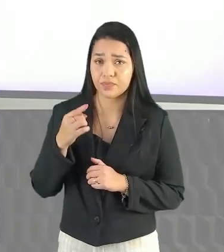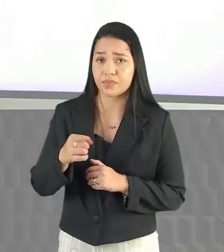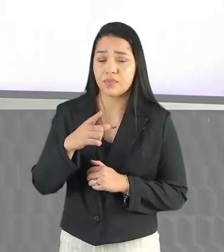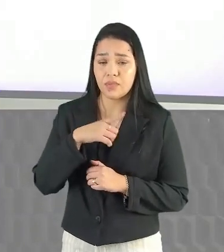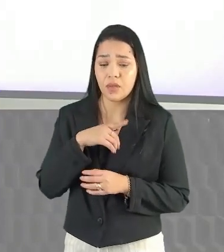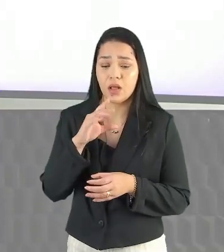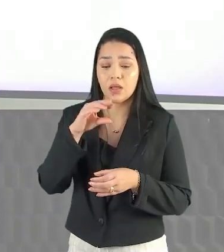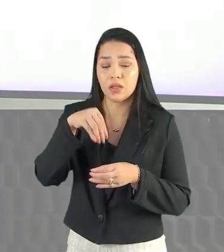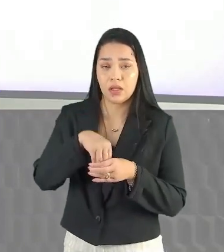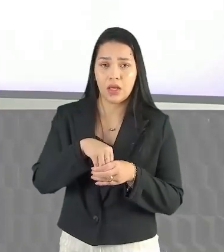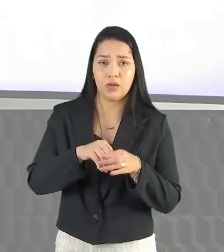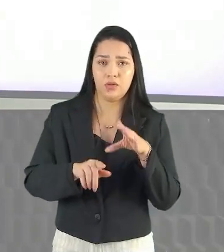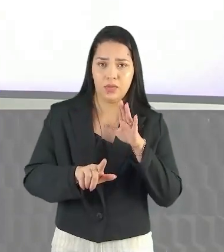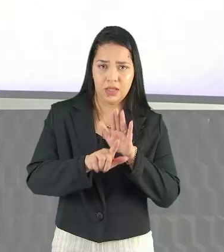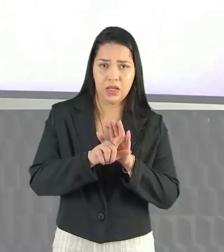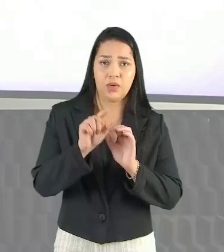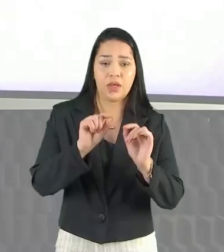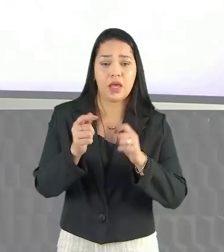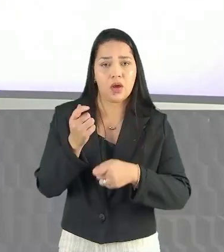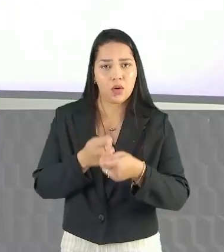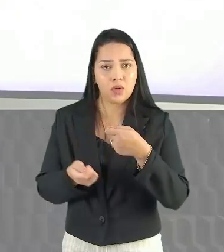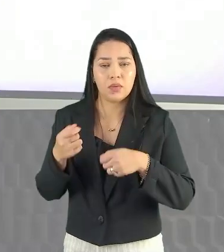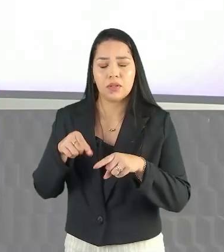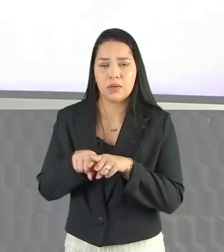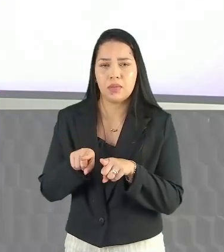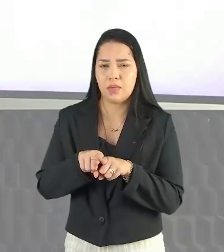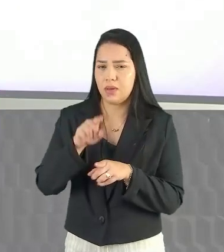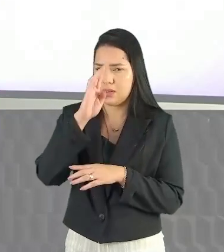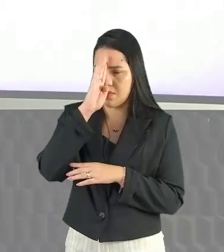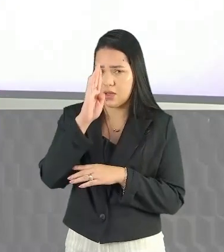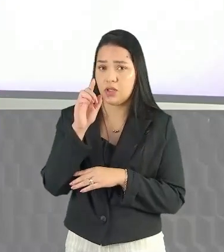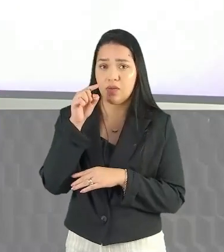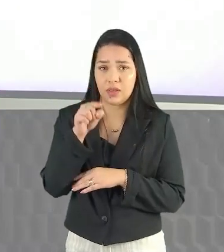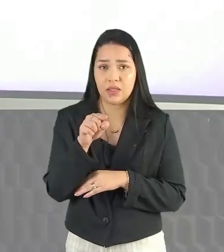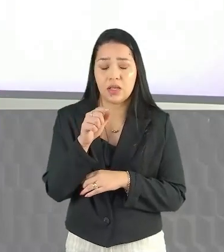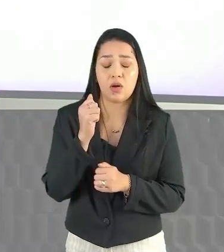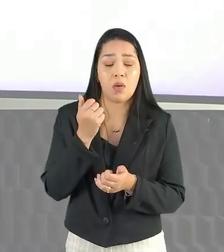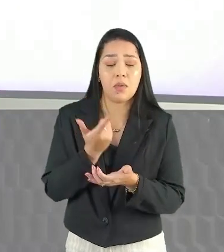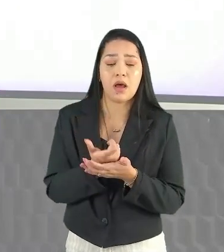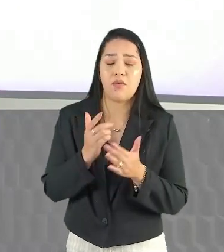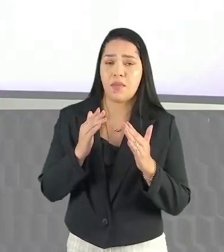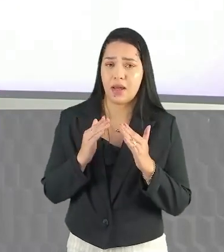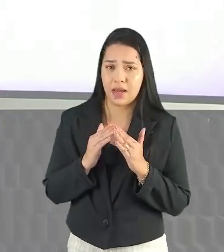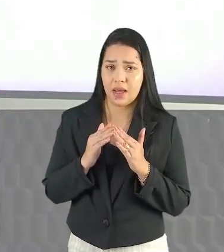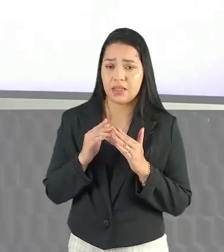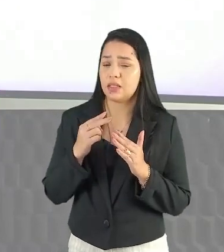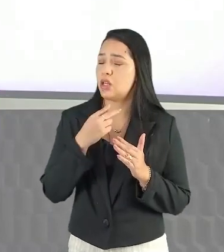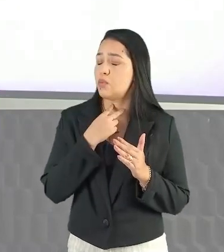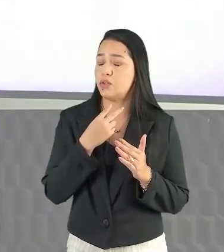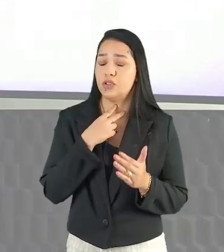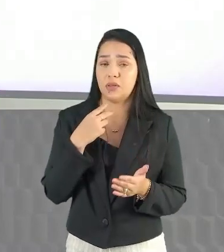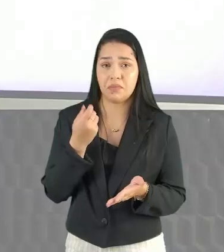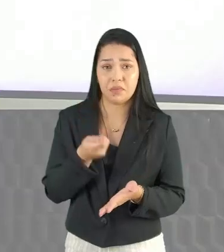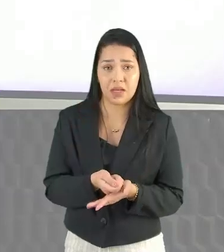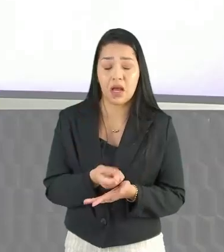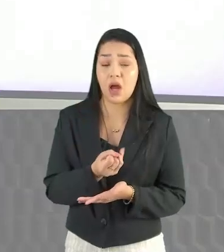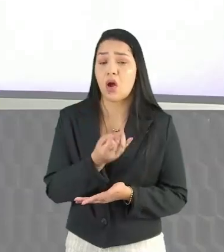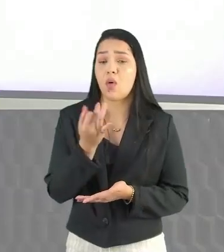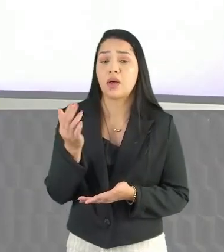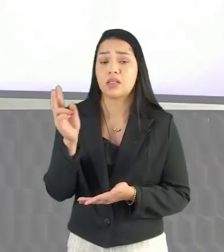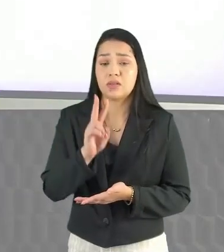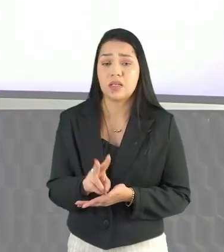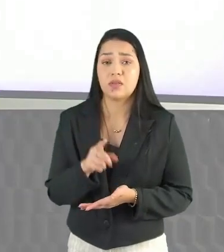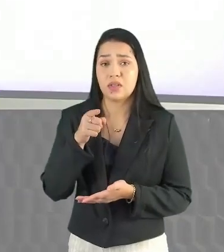de uma legislação econômica, né, e principalmente bancária, que você comprava uma casa, você não podia pagar, você hipotecava quantas vezes